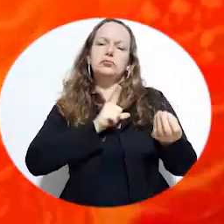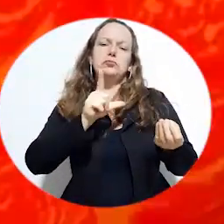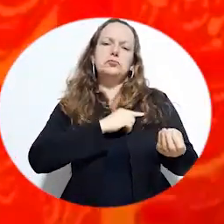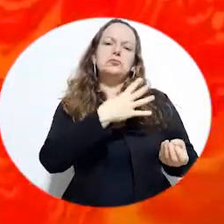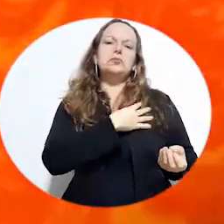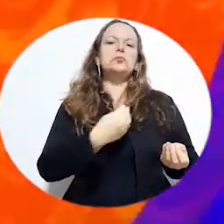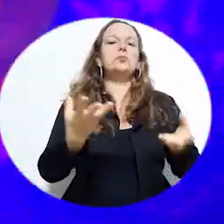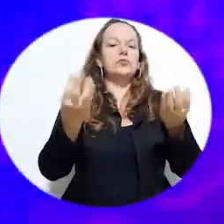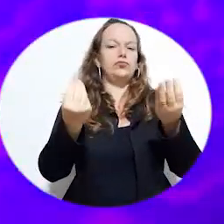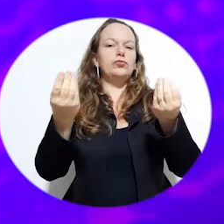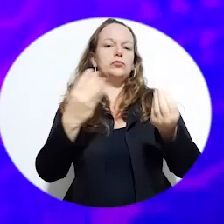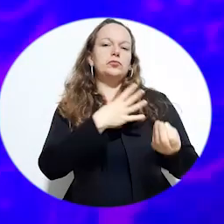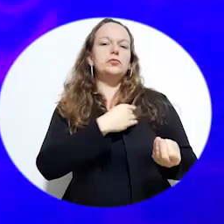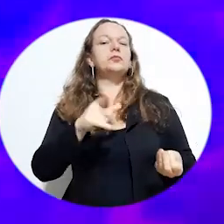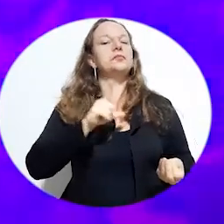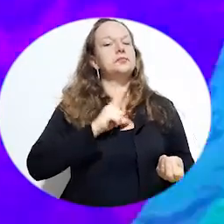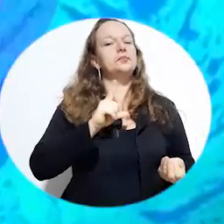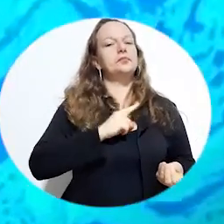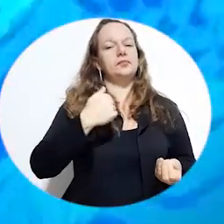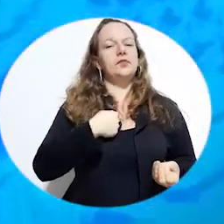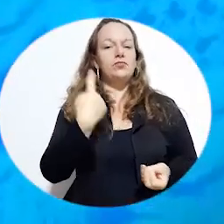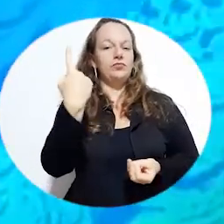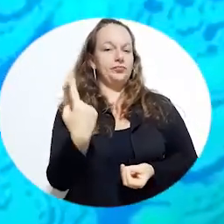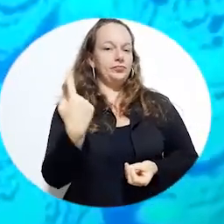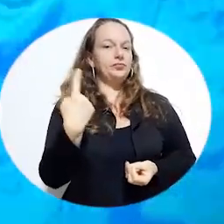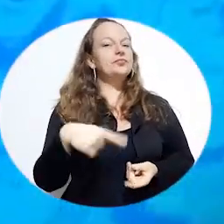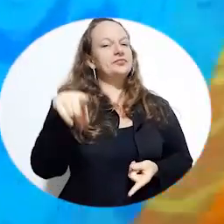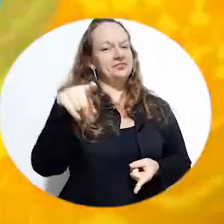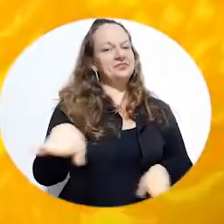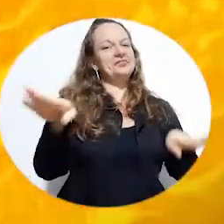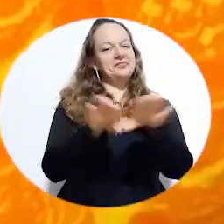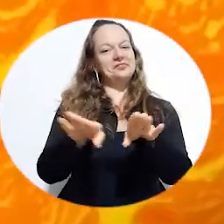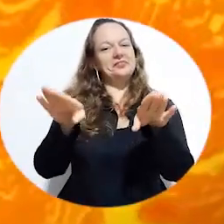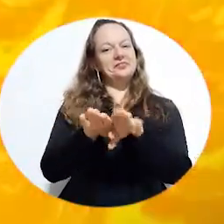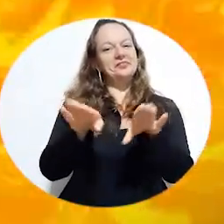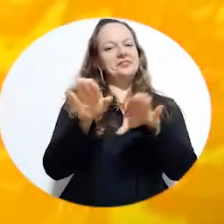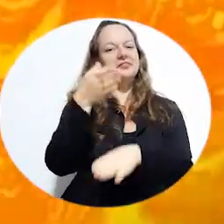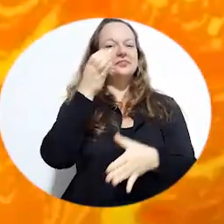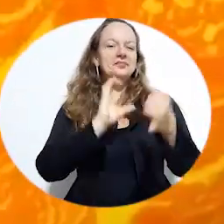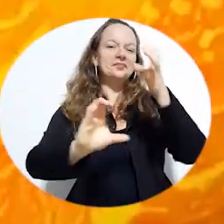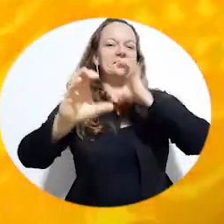muitos filhos ele tem. Eu sou um deles, você também.